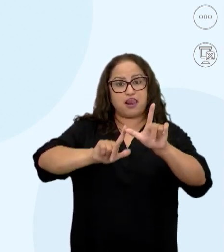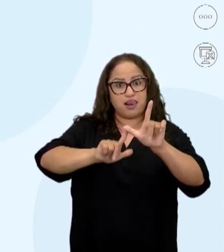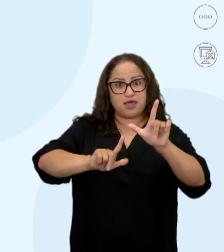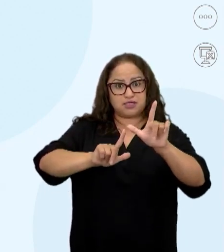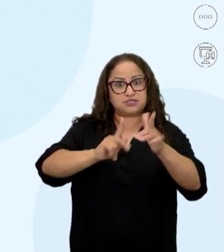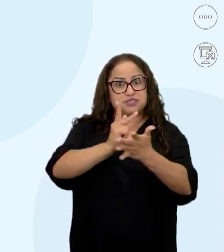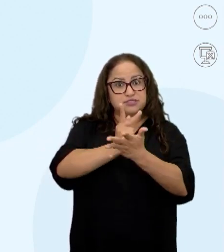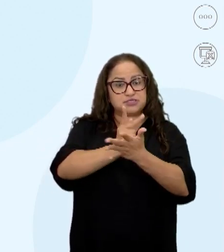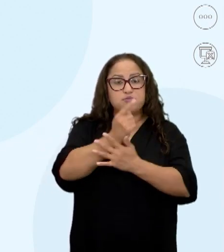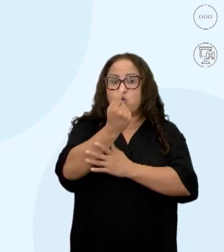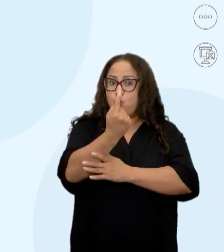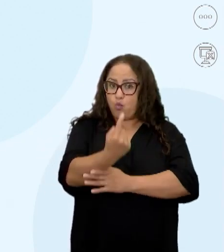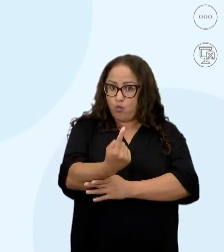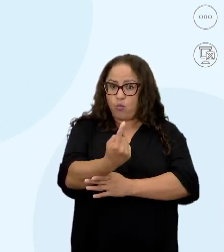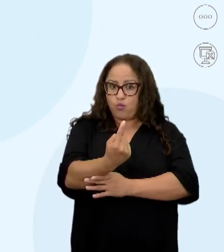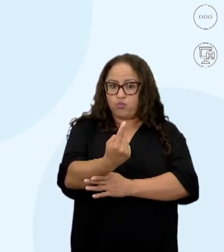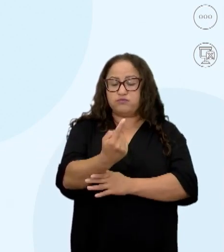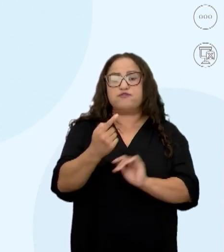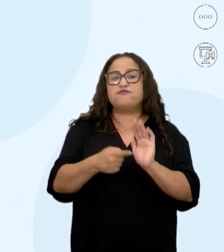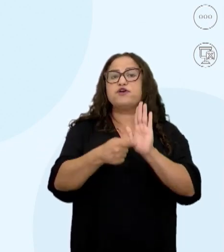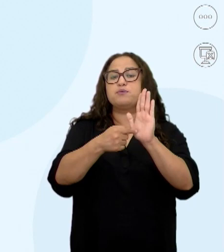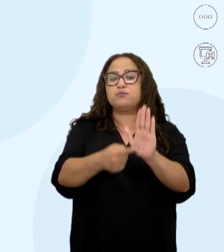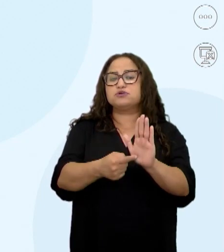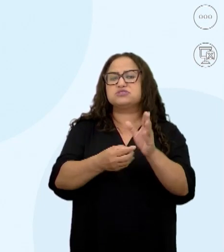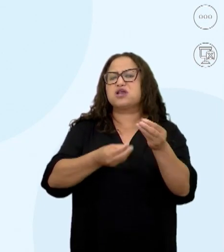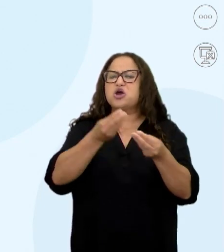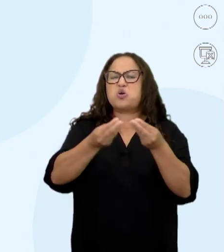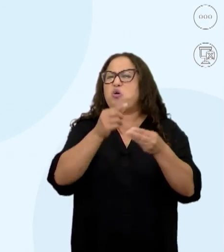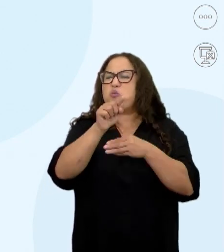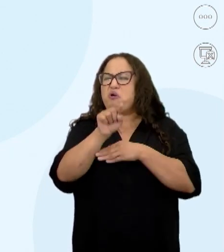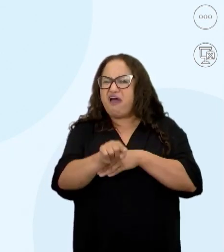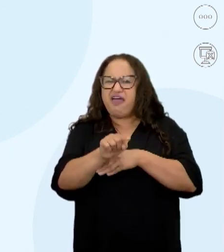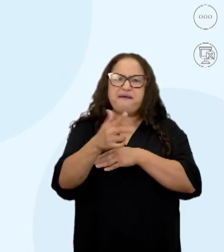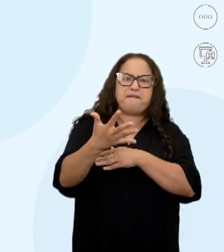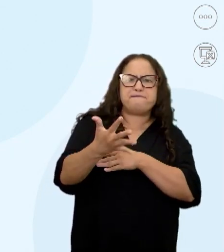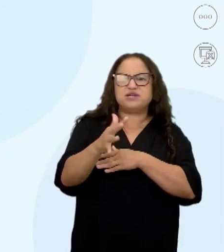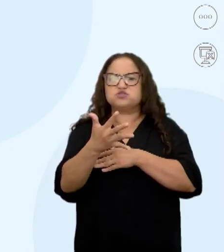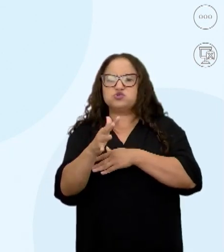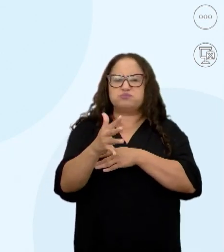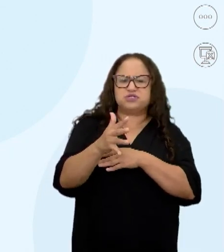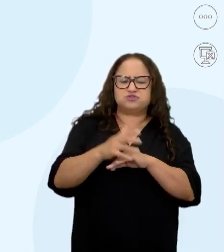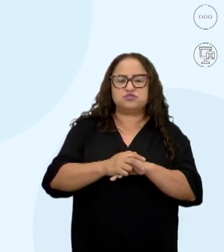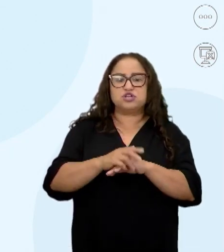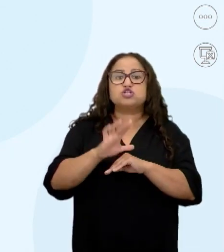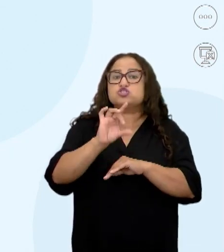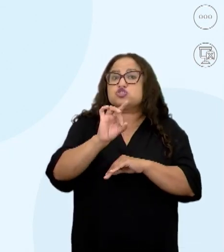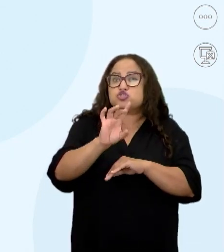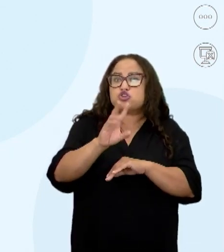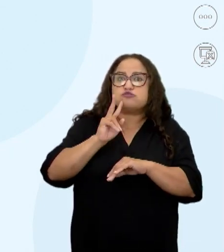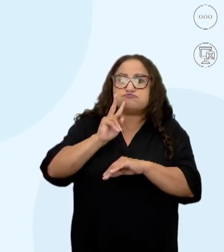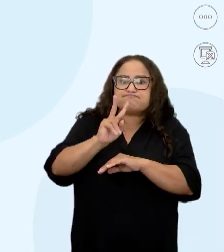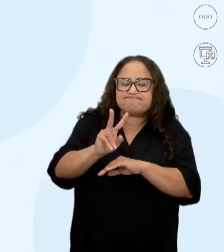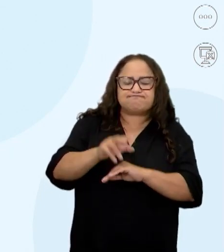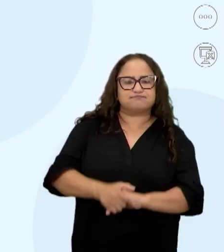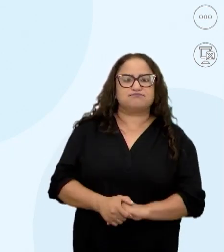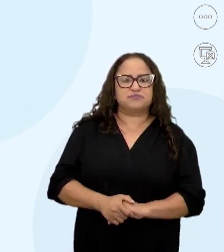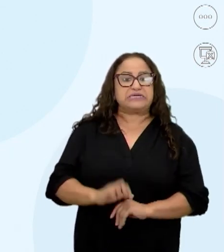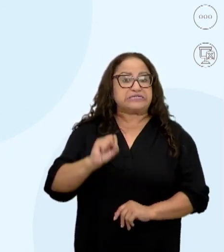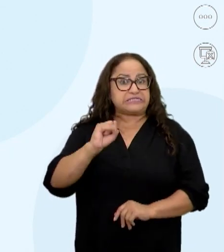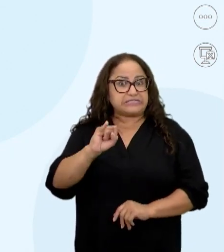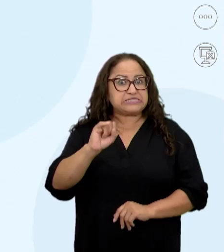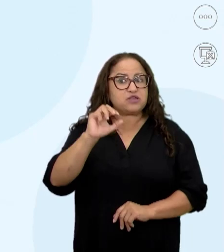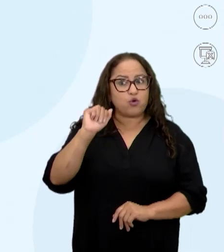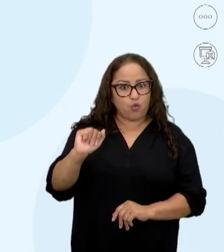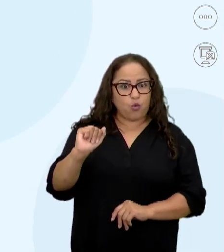letra o coeficiente a vai dizer com o que é mais ou menos o desenho A gente tem que saber isso só de olhar para a equação Então